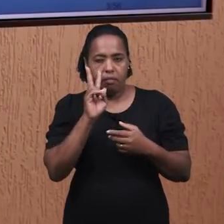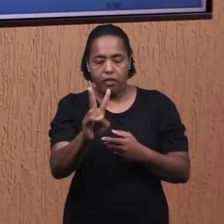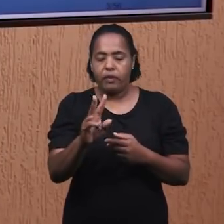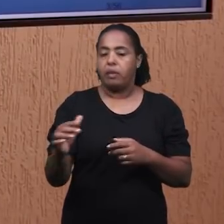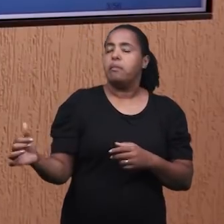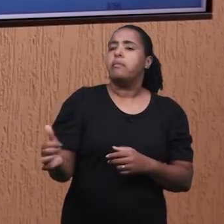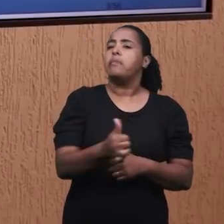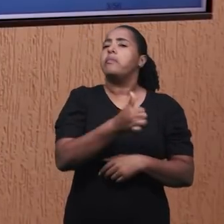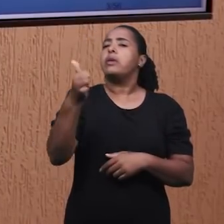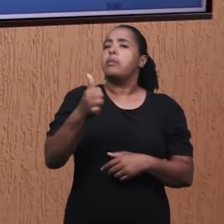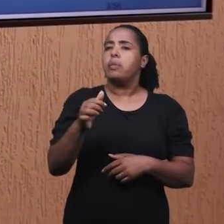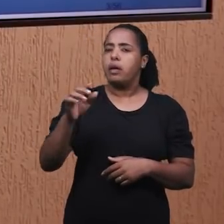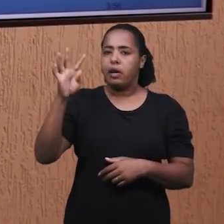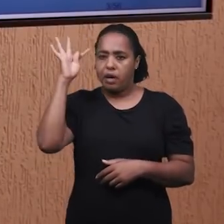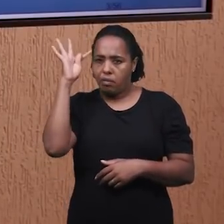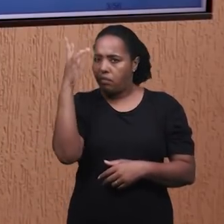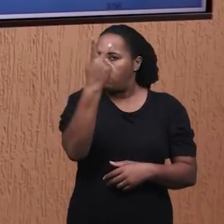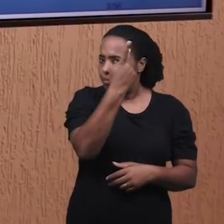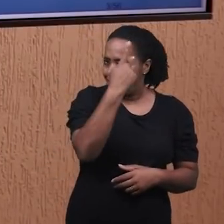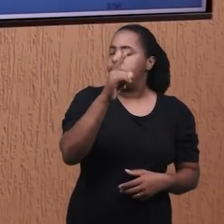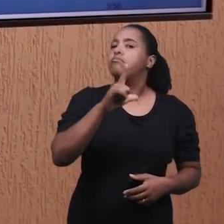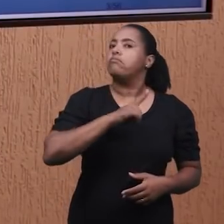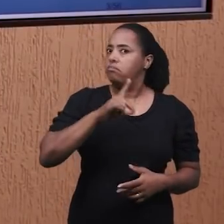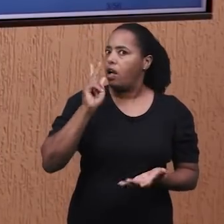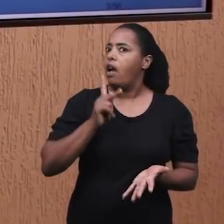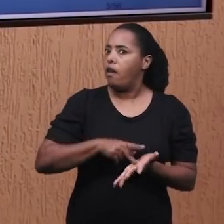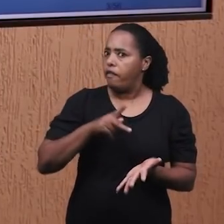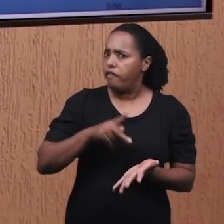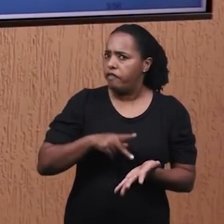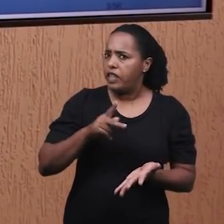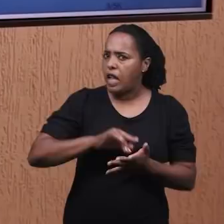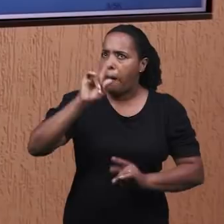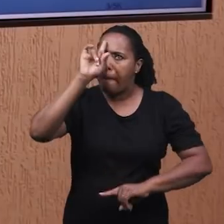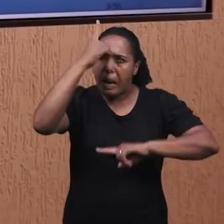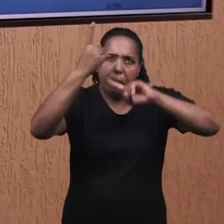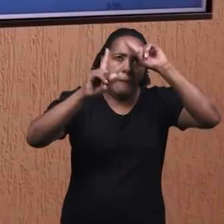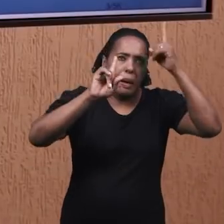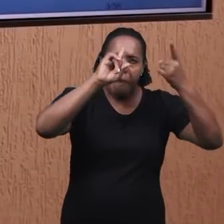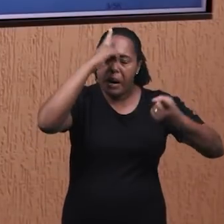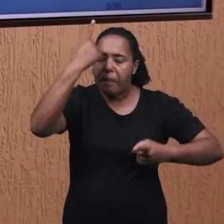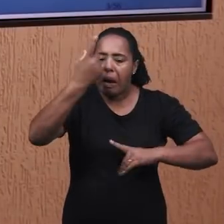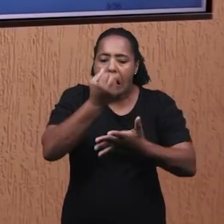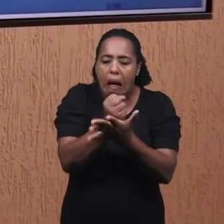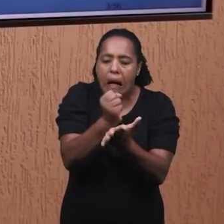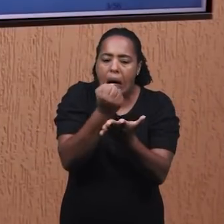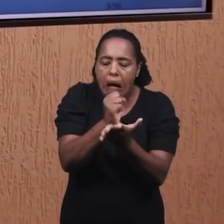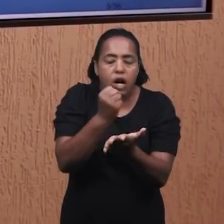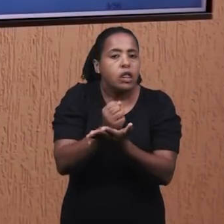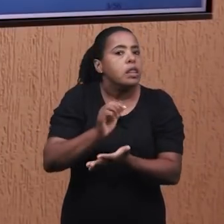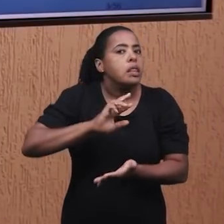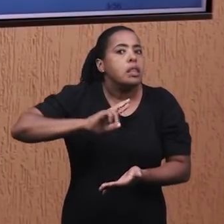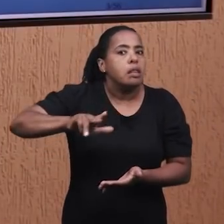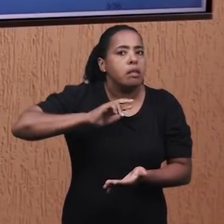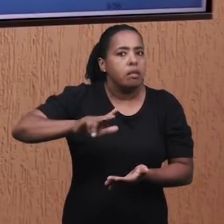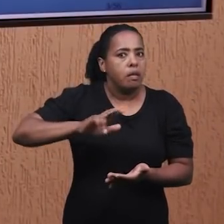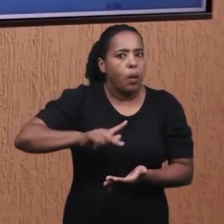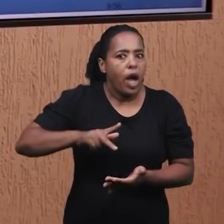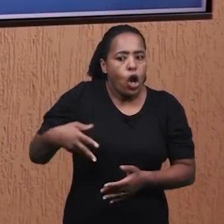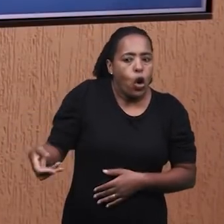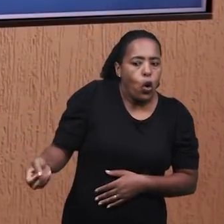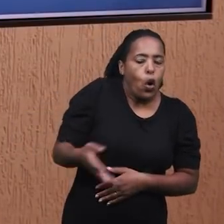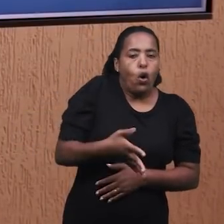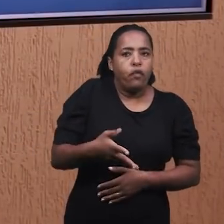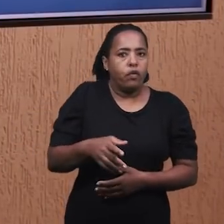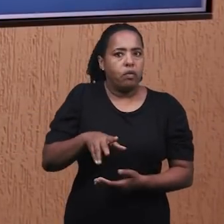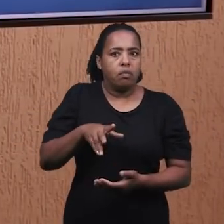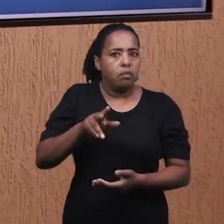Então, a primeira coisa, TDAH existe. TDAH não é invenção da indústria farmacêutica, TDAH não é algo